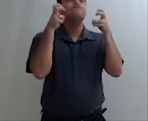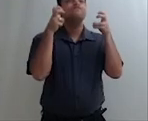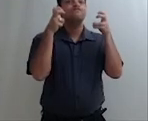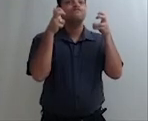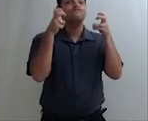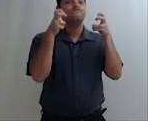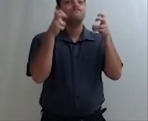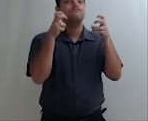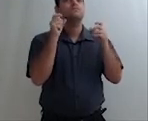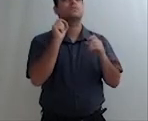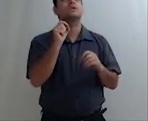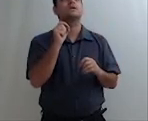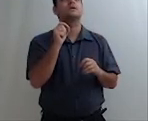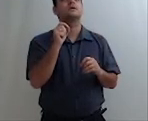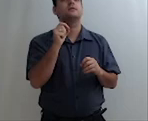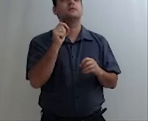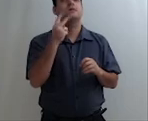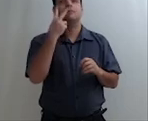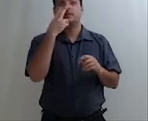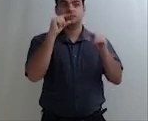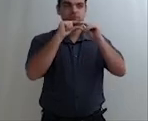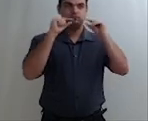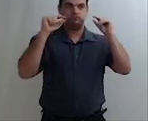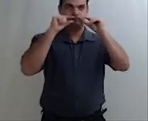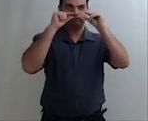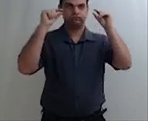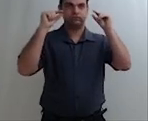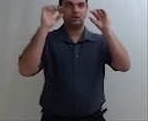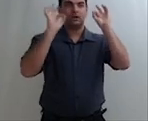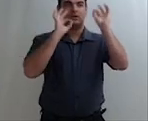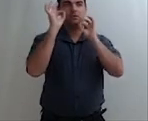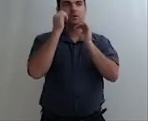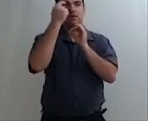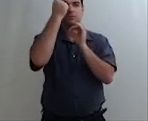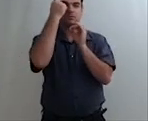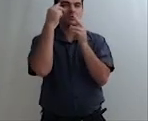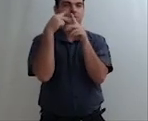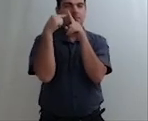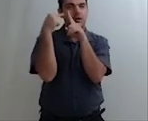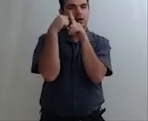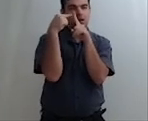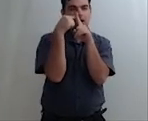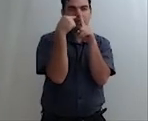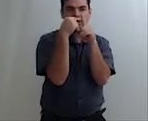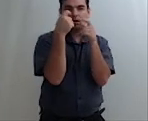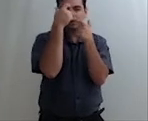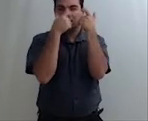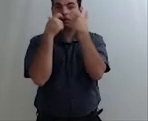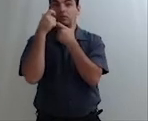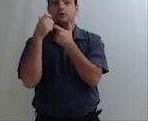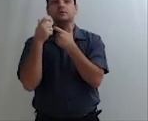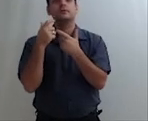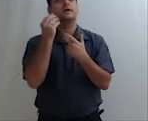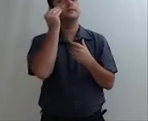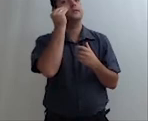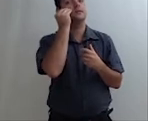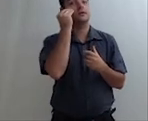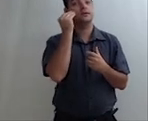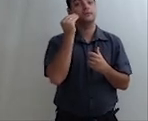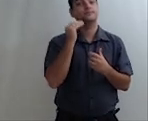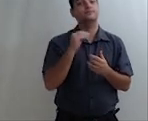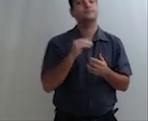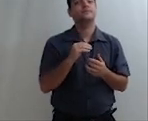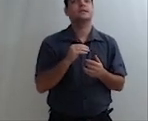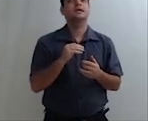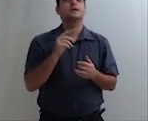observância da linha de alinhamento do alinhamento de pessoas semelhantes e tudo neste experimento controlado o